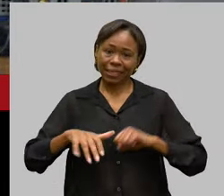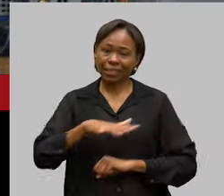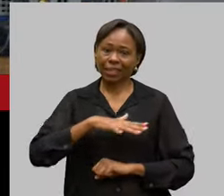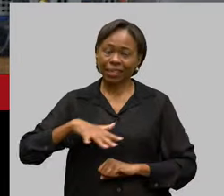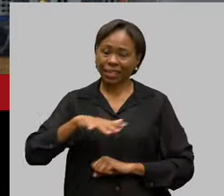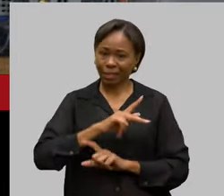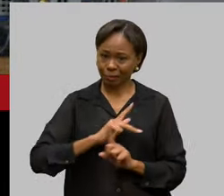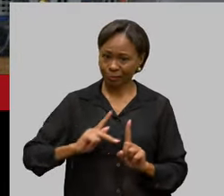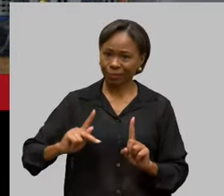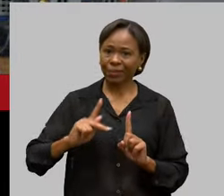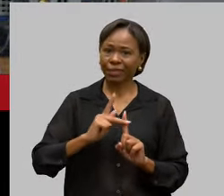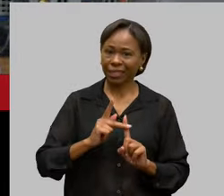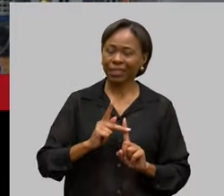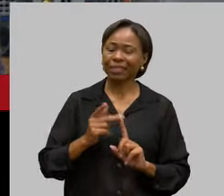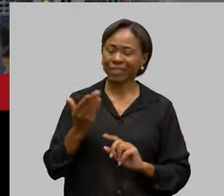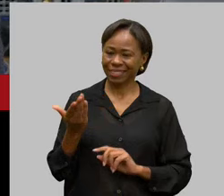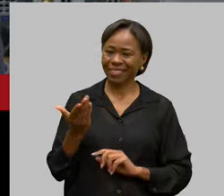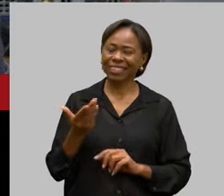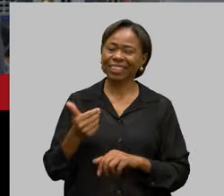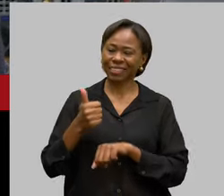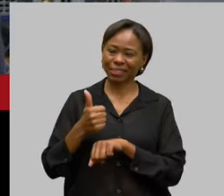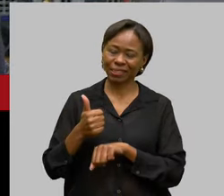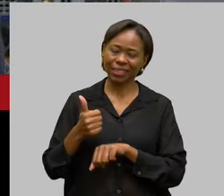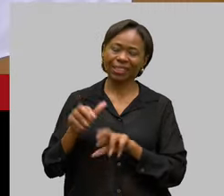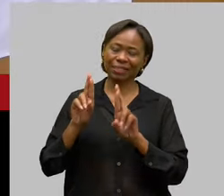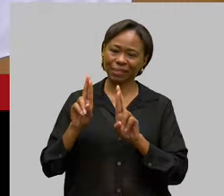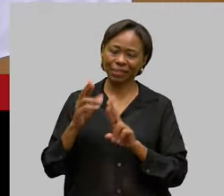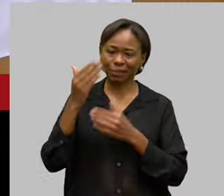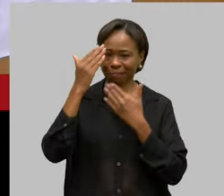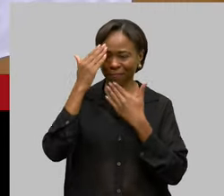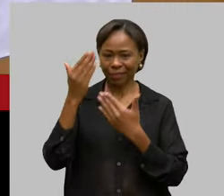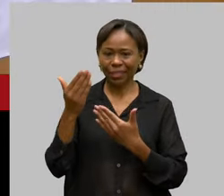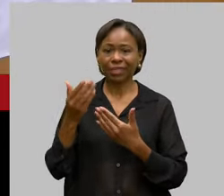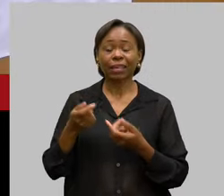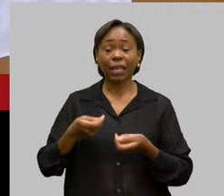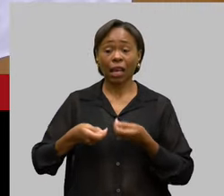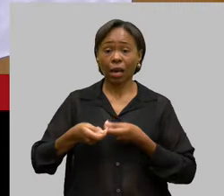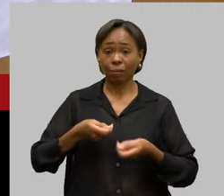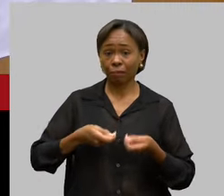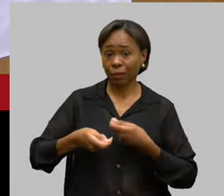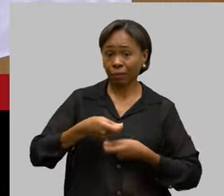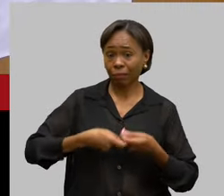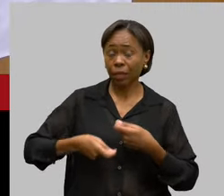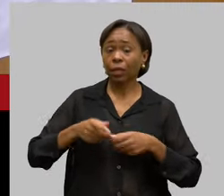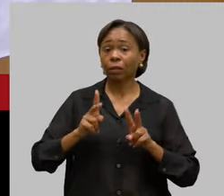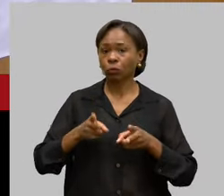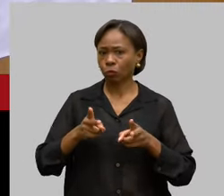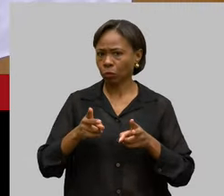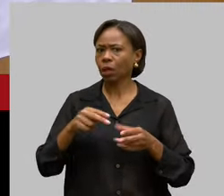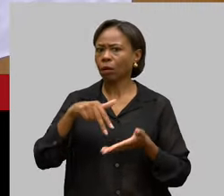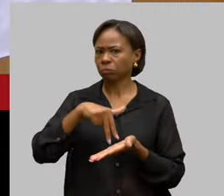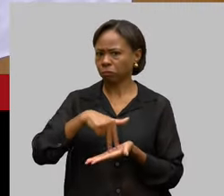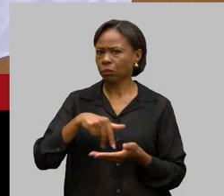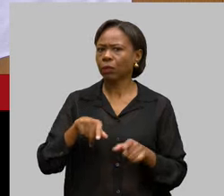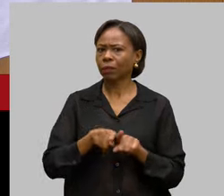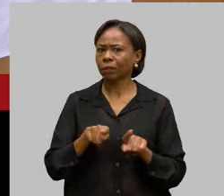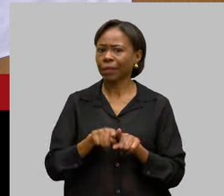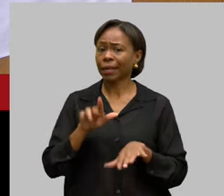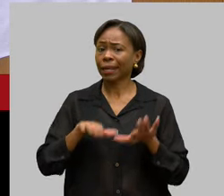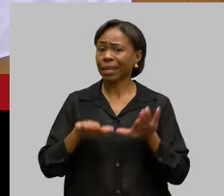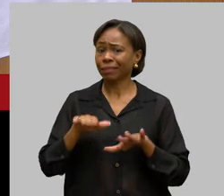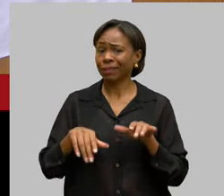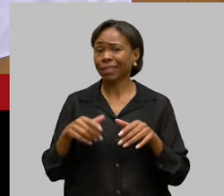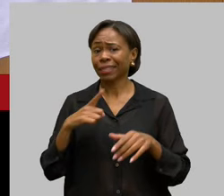e agradeço a condução e a permanência porque às vezes você tem um um movimento dentro de alguma casa Legislativa